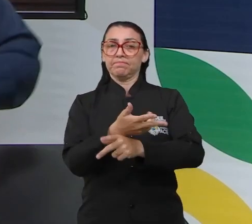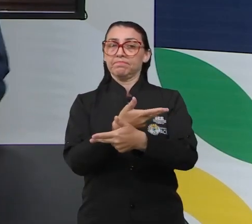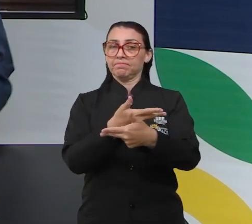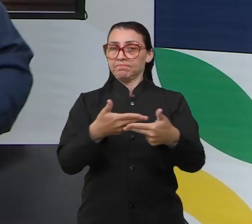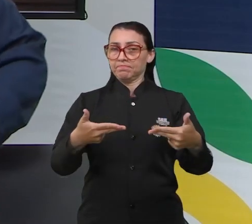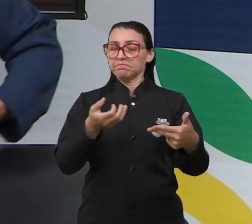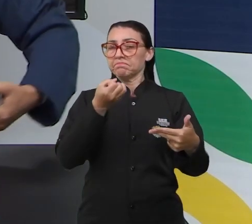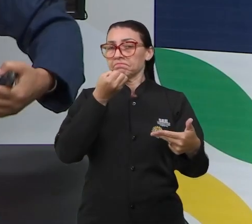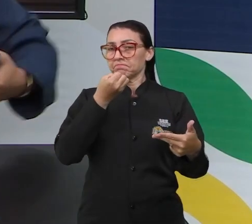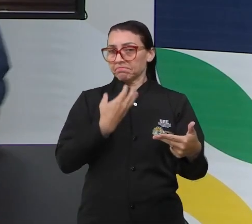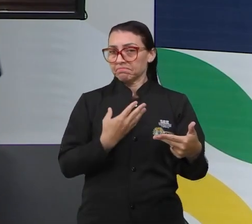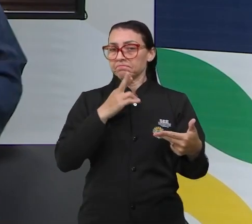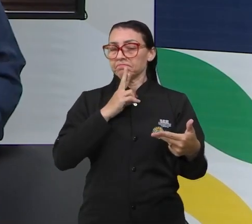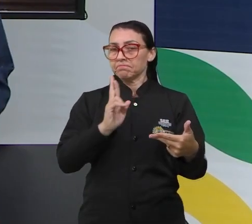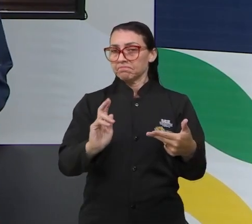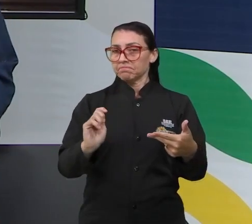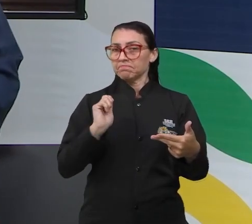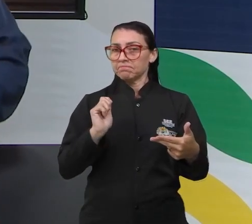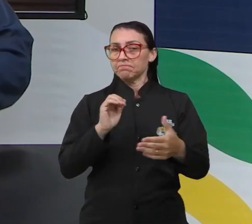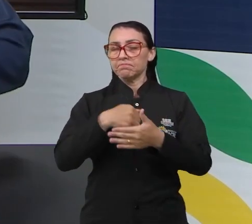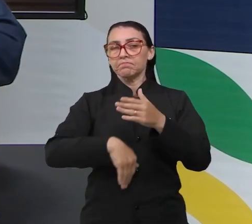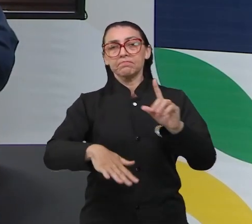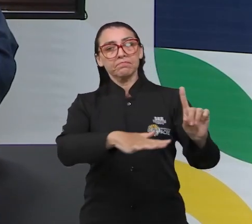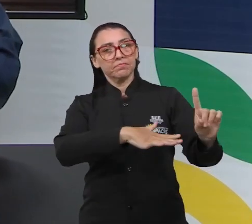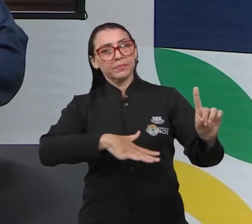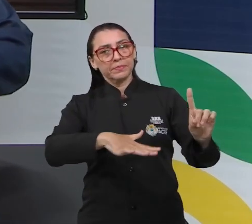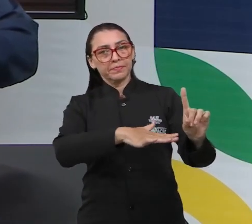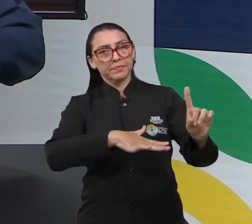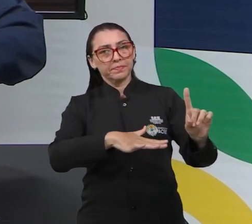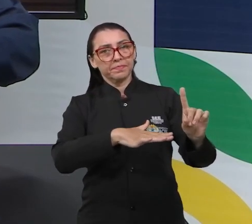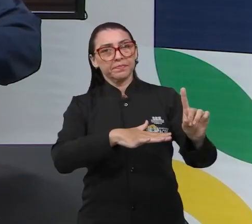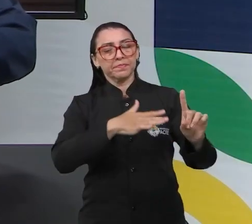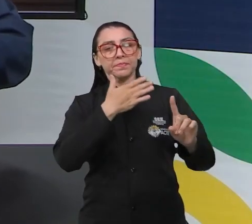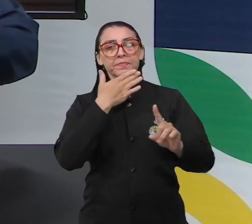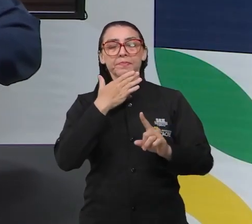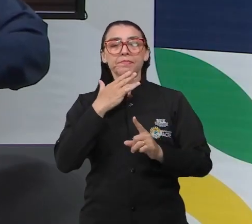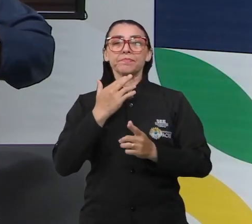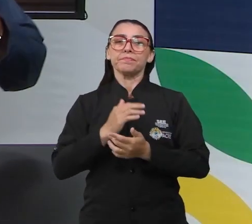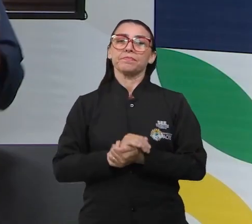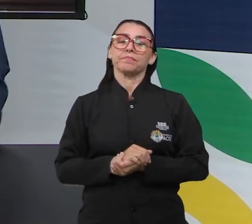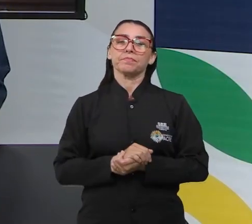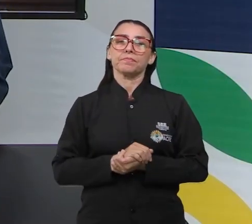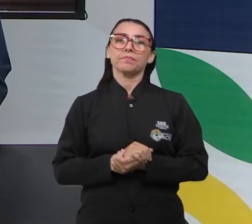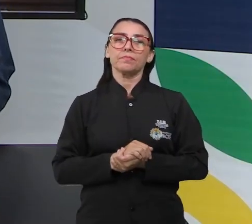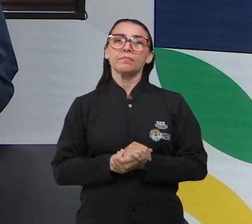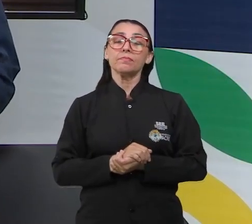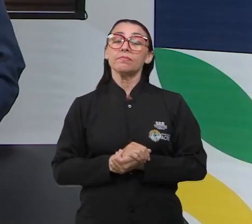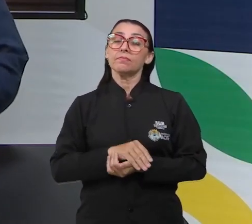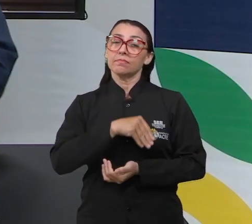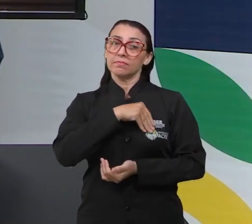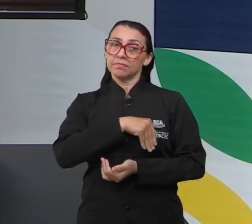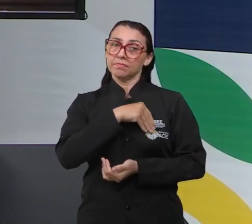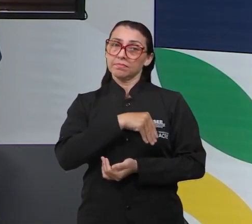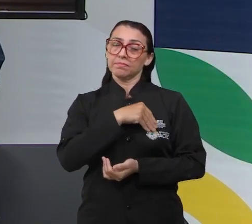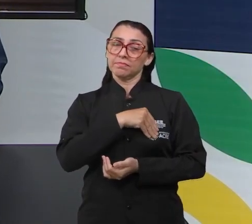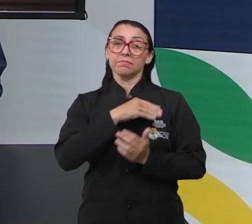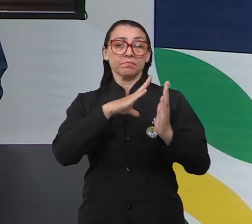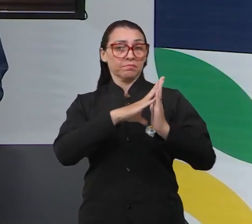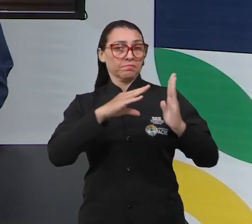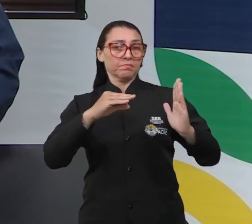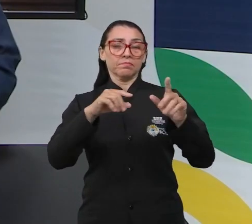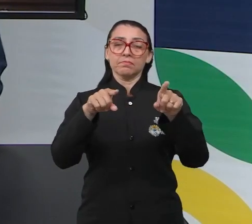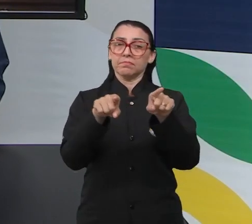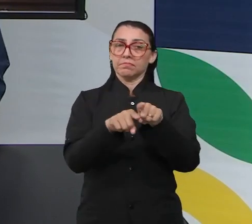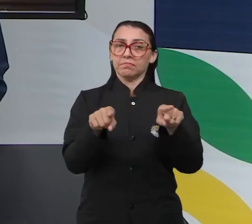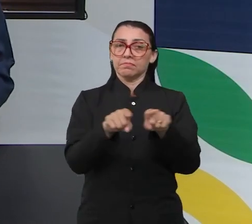bons resultados que ocorrem dentro da sociedade. Então, fica claro que a renda é um reflexo